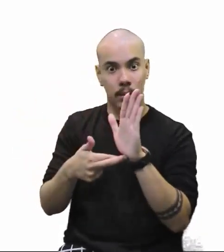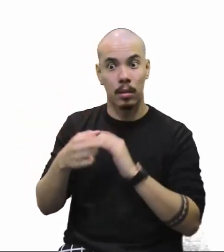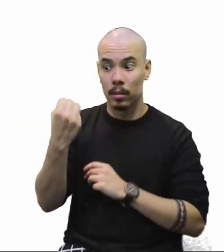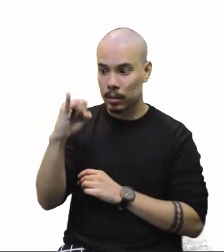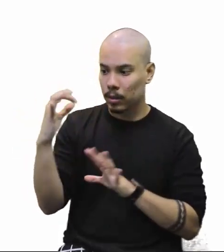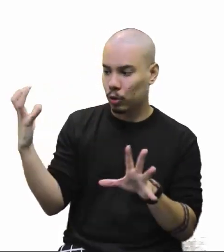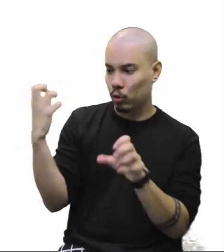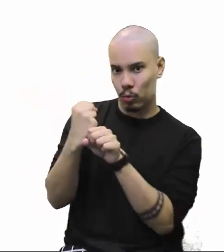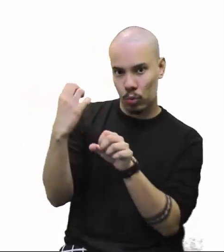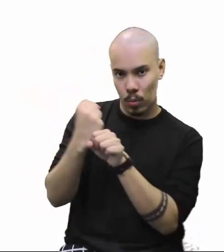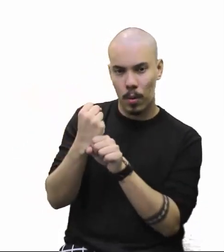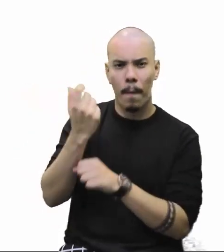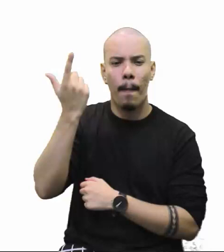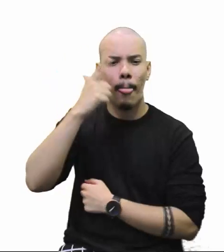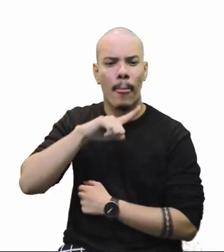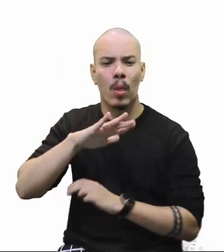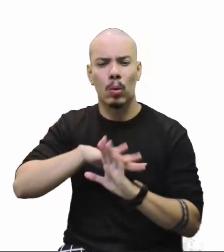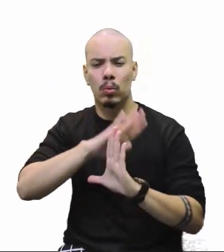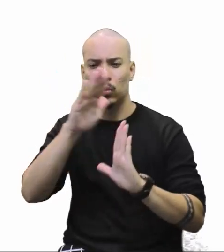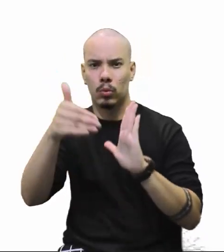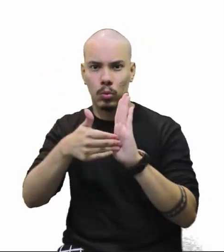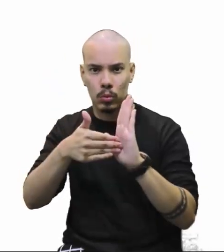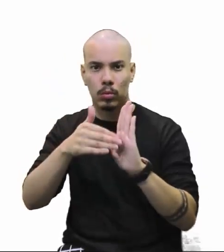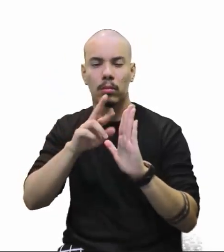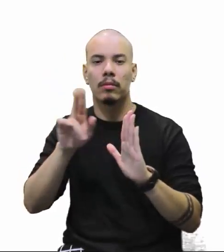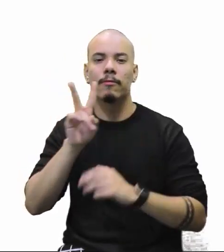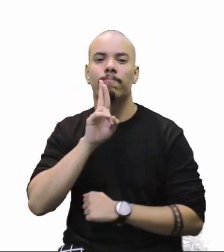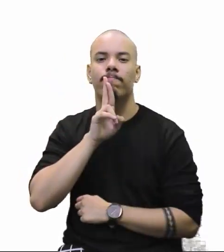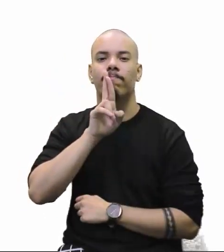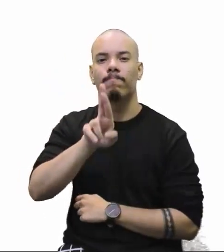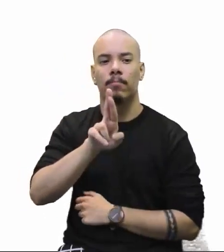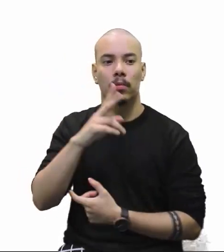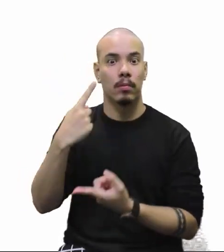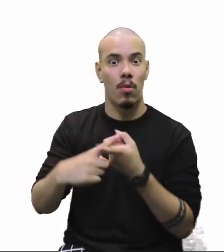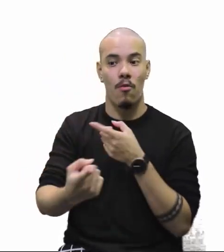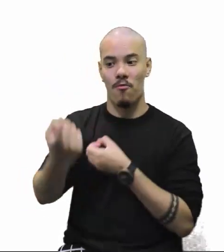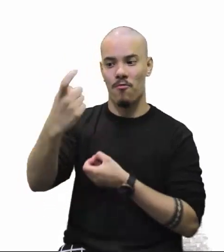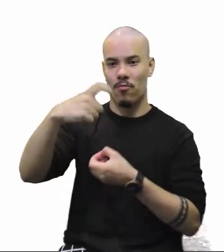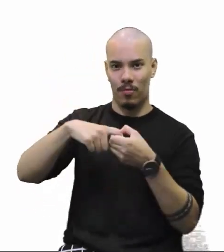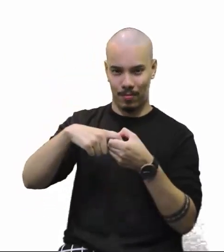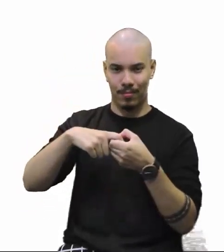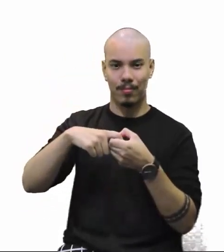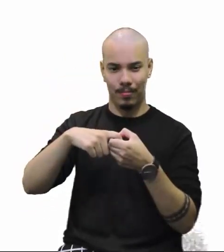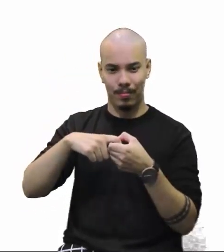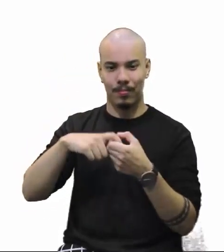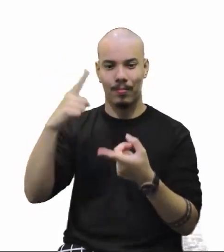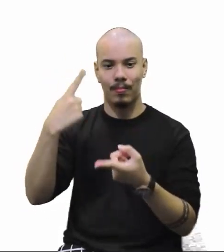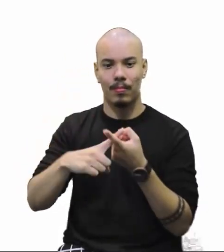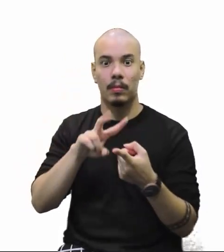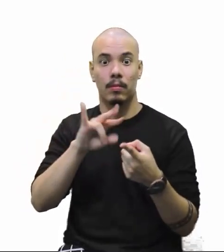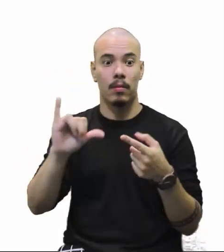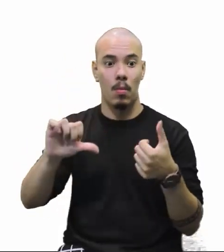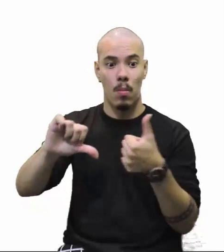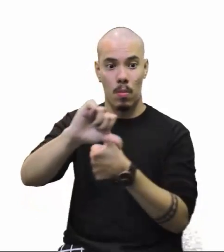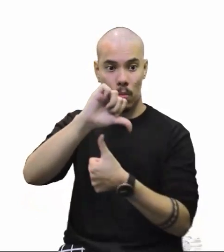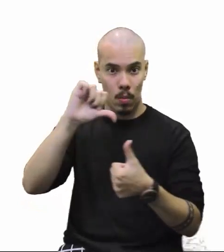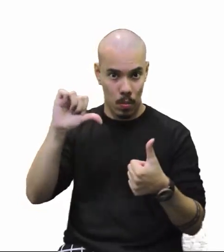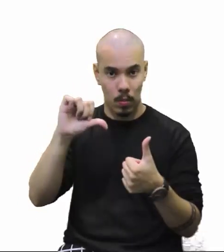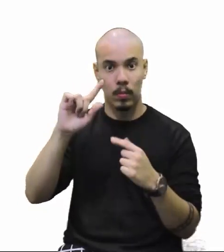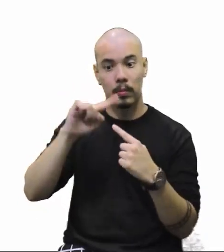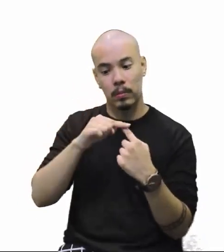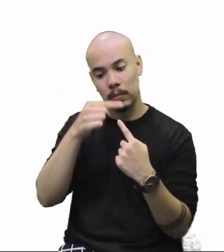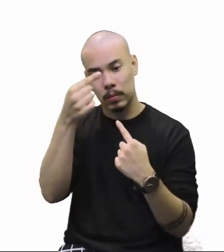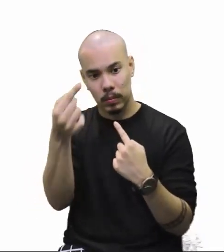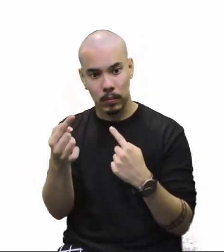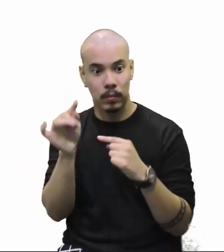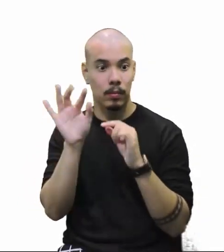somando, né? E a somatória de todas elas tem que dar a corrente total, ela volta, que passa, né, no gerador. Justamente. Ela vai mudar aqui, depois,